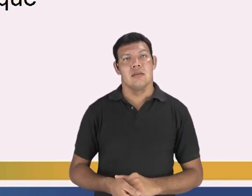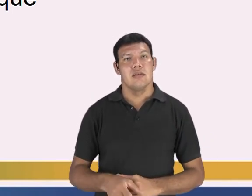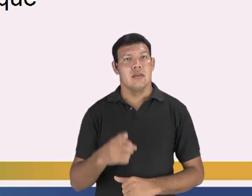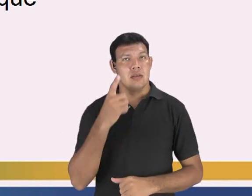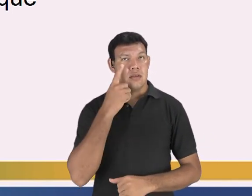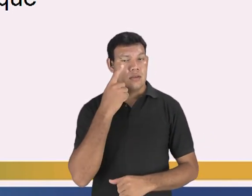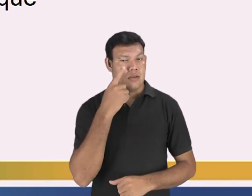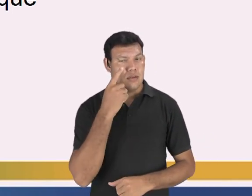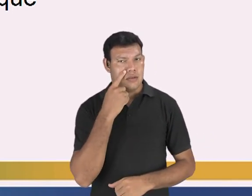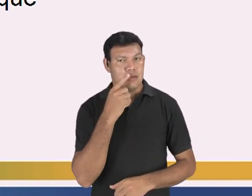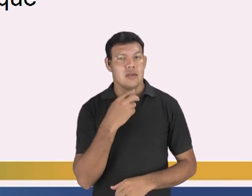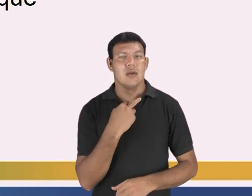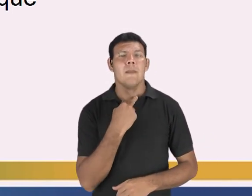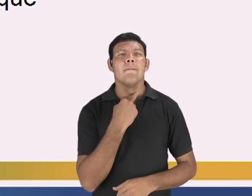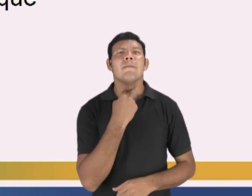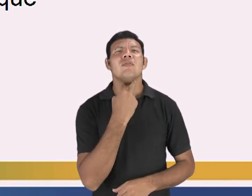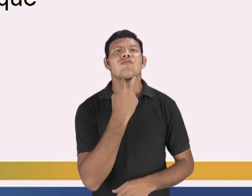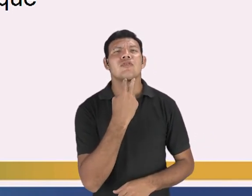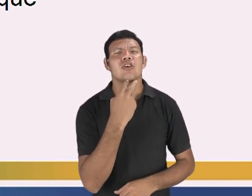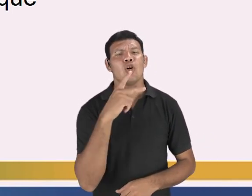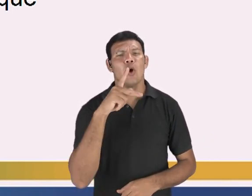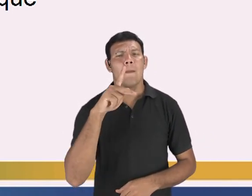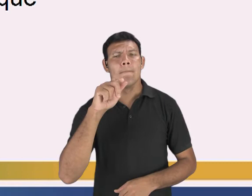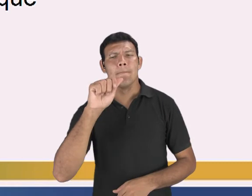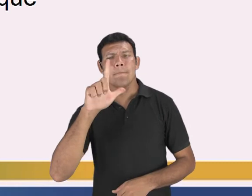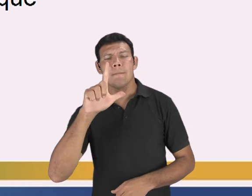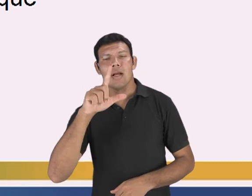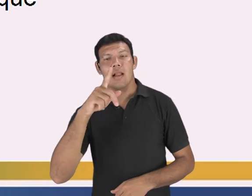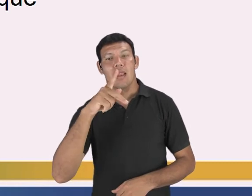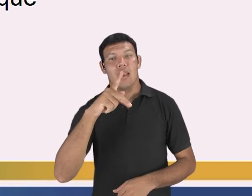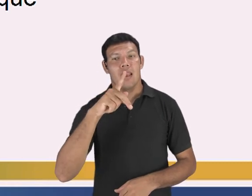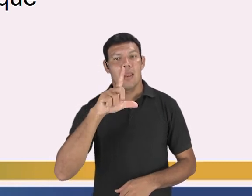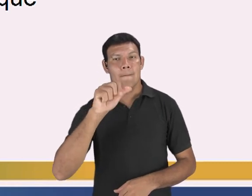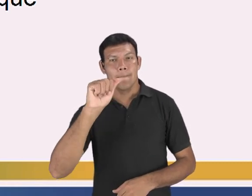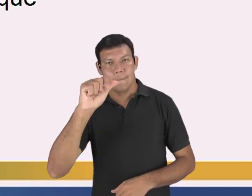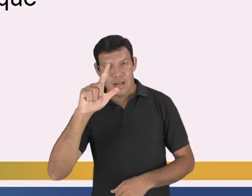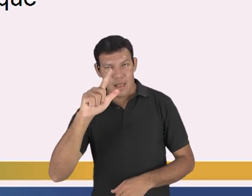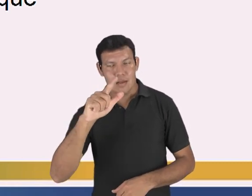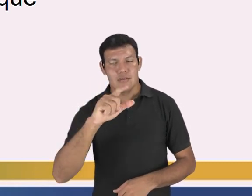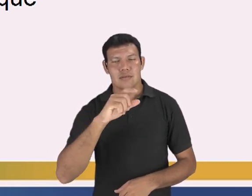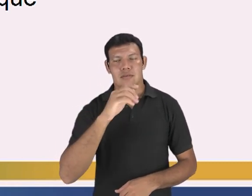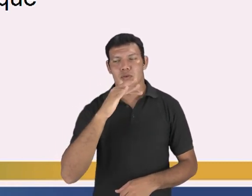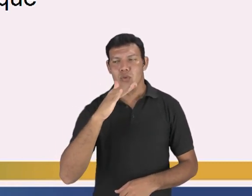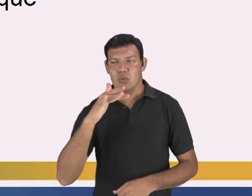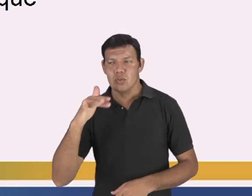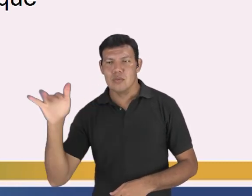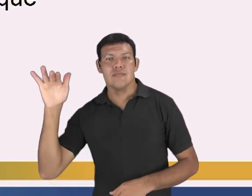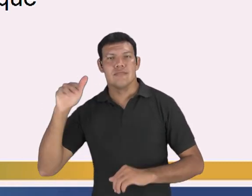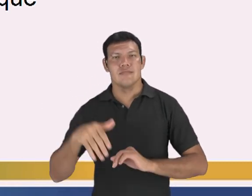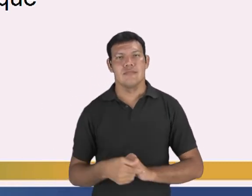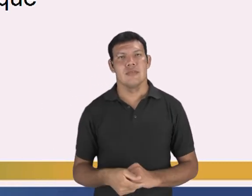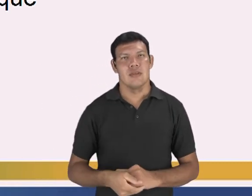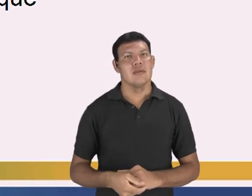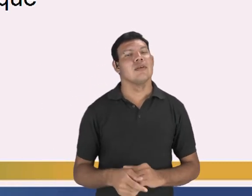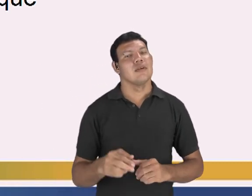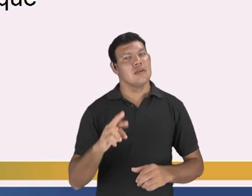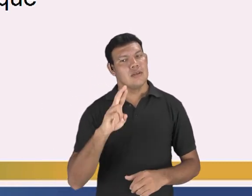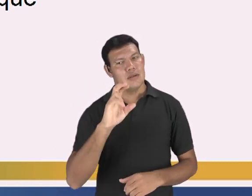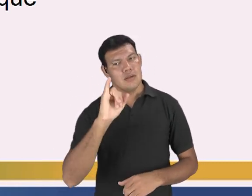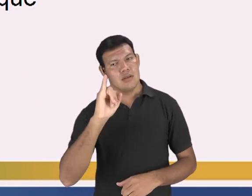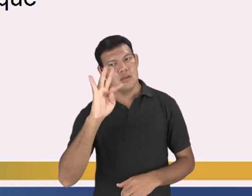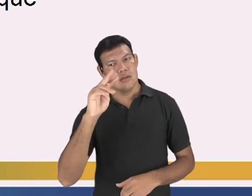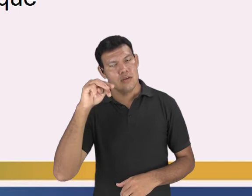segura um pouquinho mais no plá para depois cantar o restante da palavra. Então, esse ritmo é